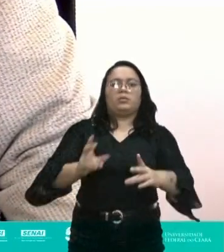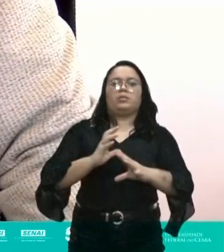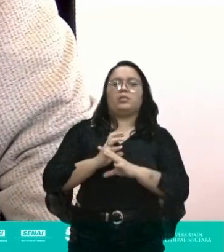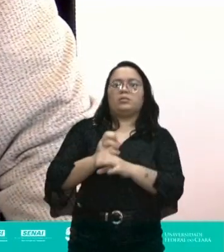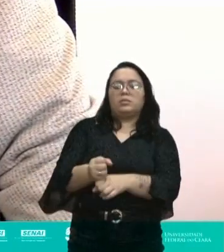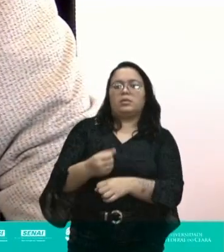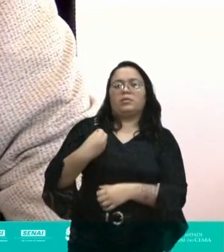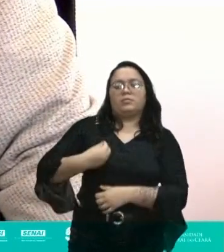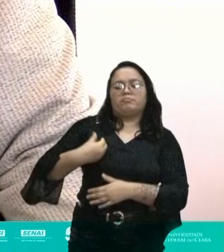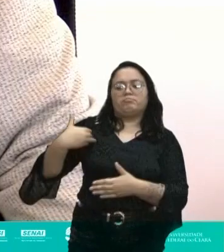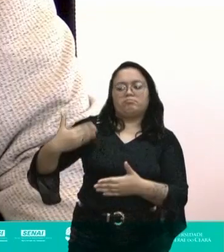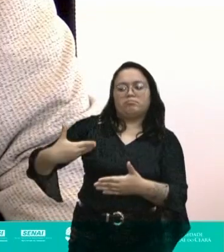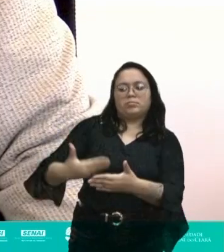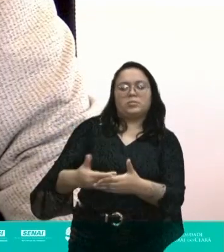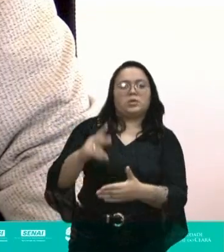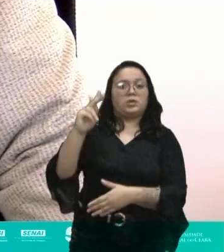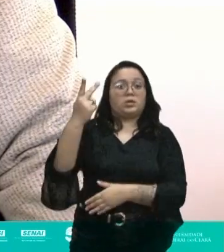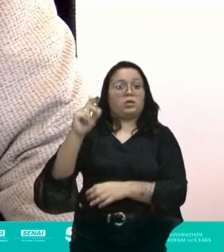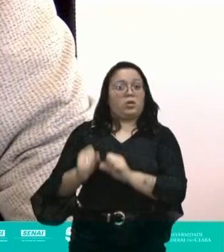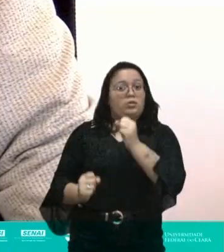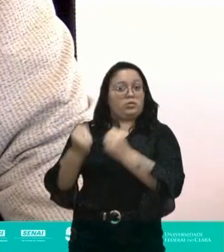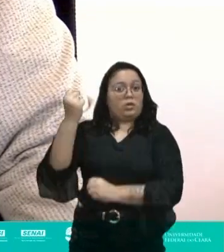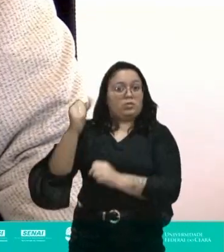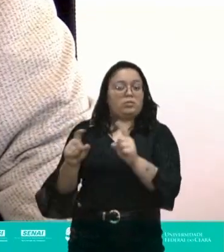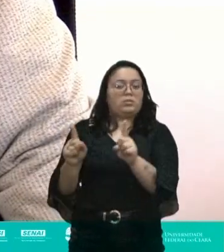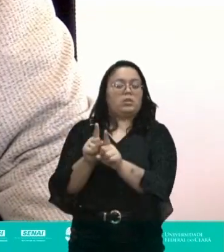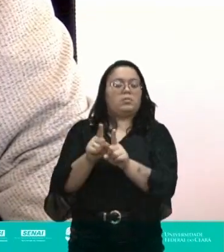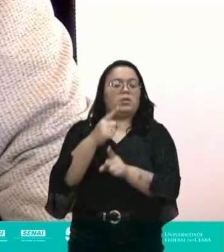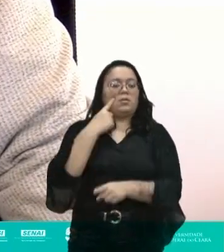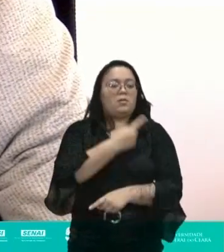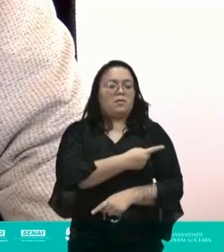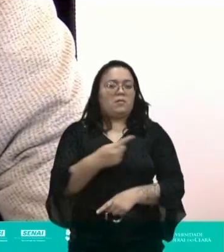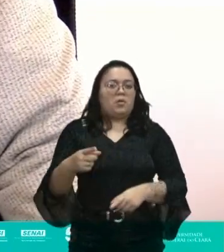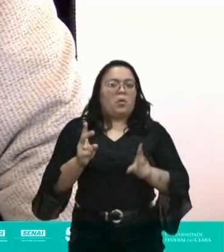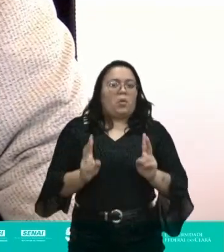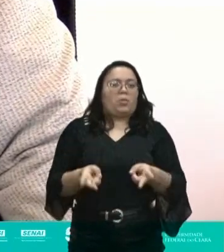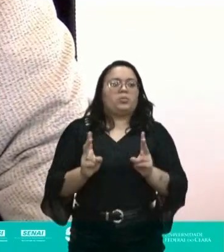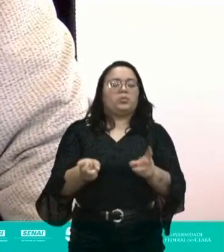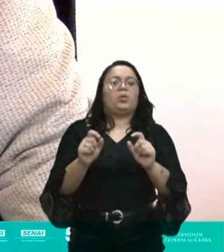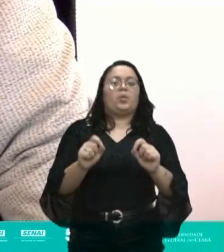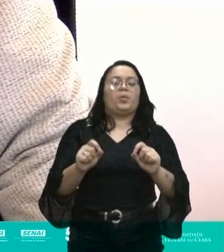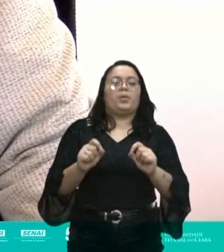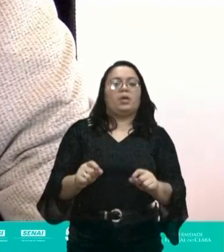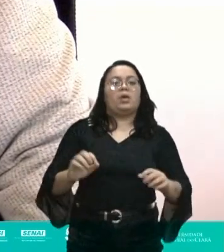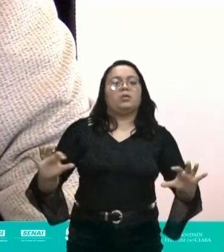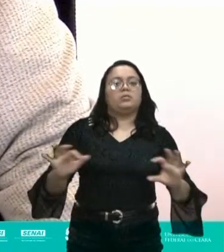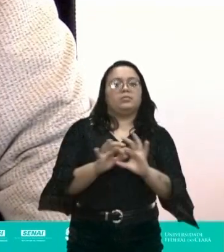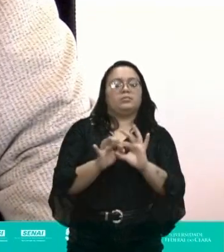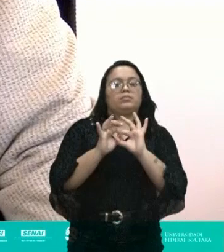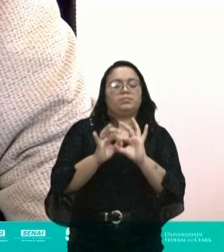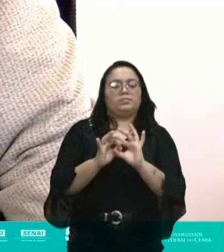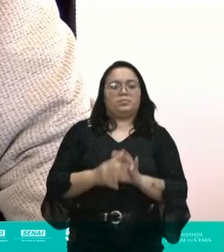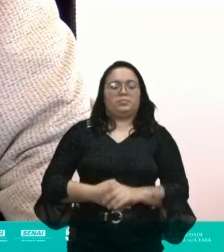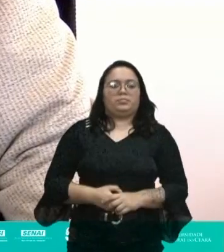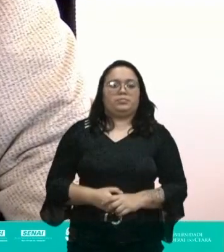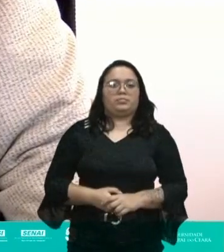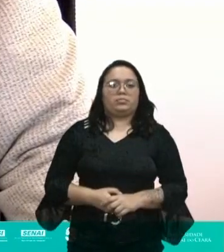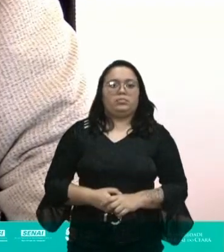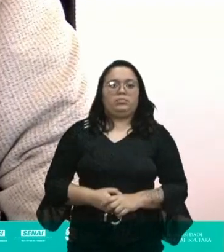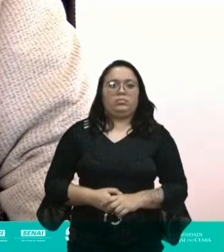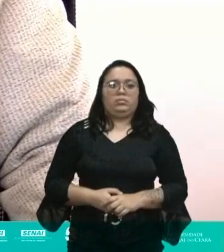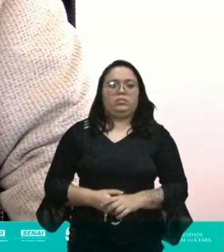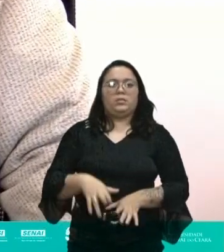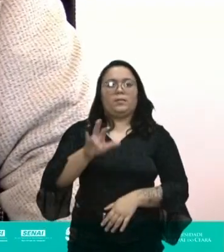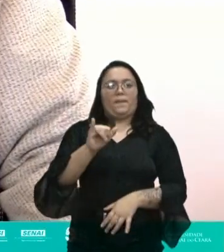vindo a ser feito pelo setor do hidrogênio, e é isso que queremos ver continuado nesta legislatura, onde a energia